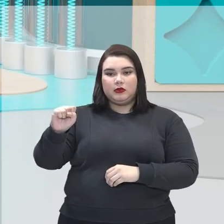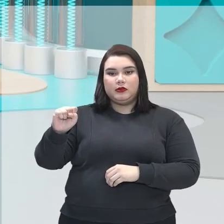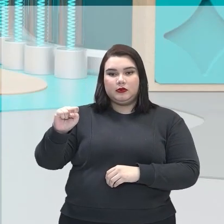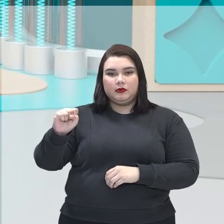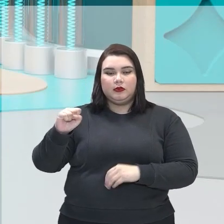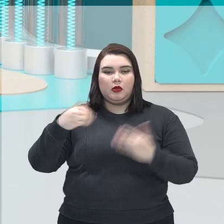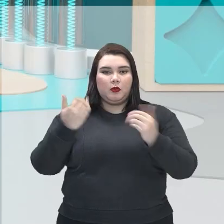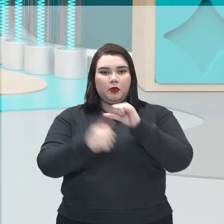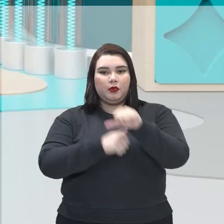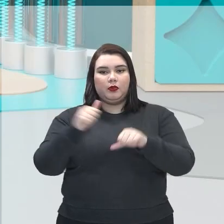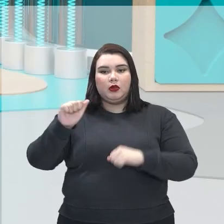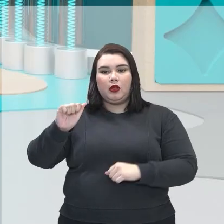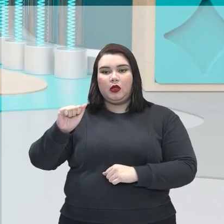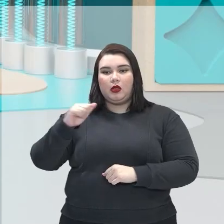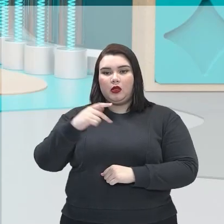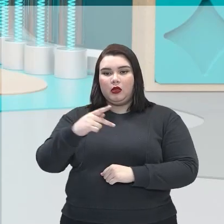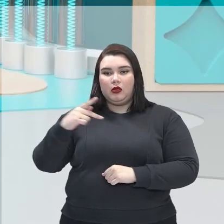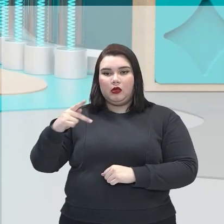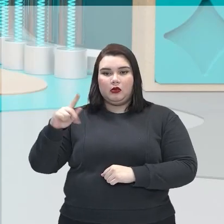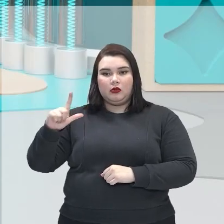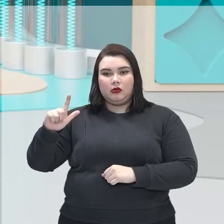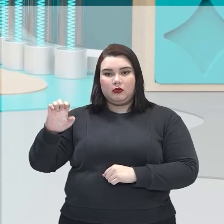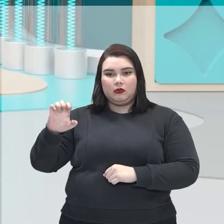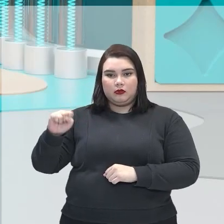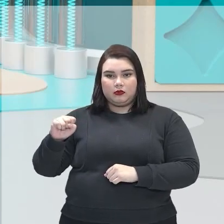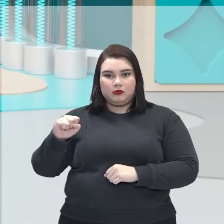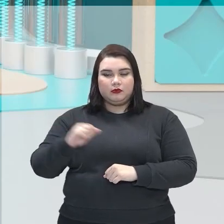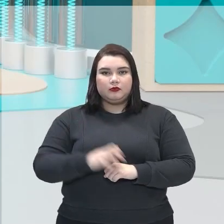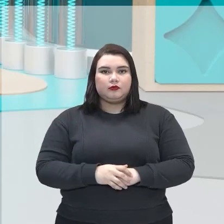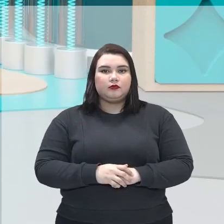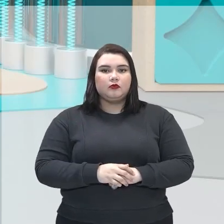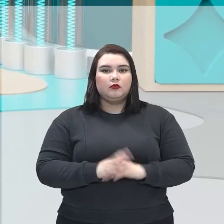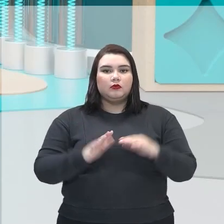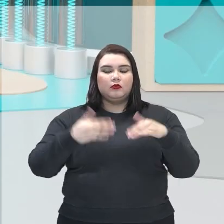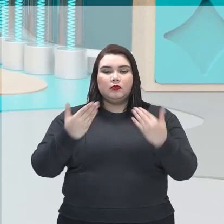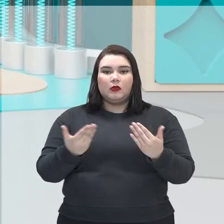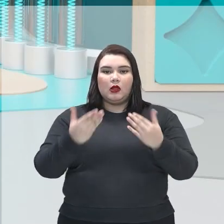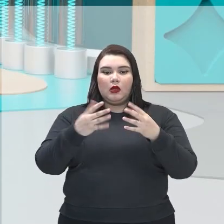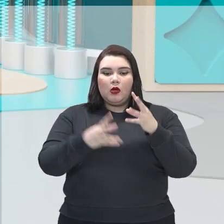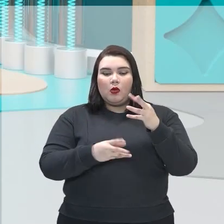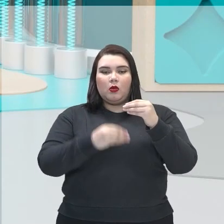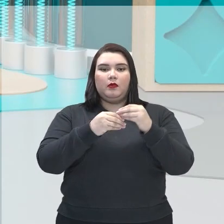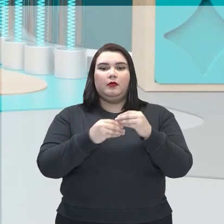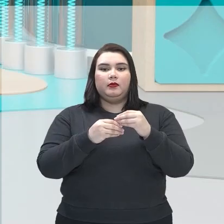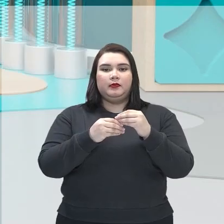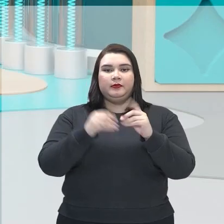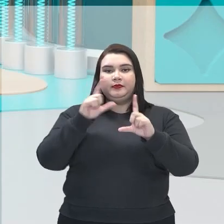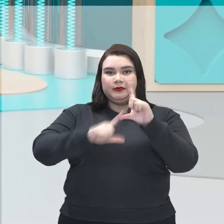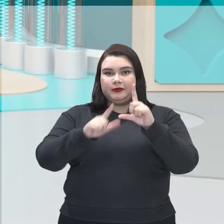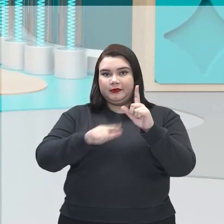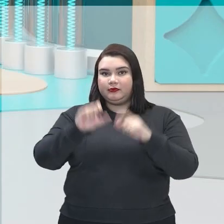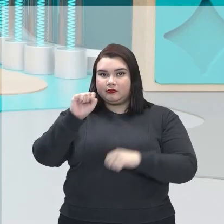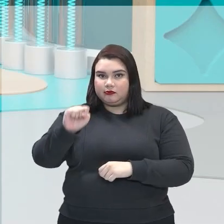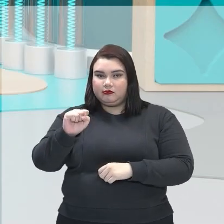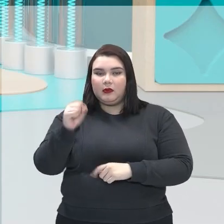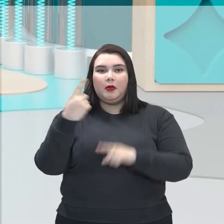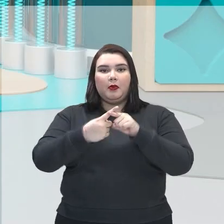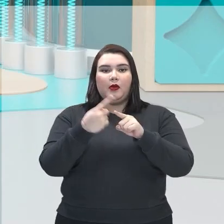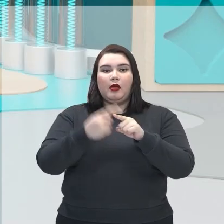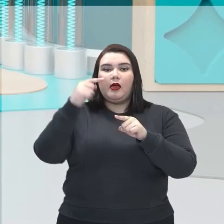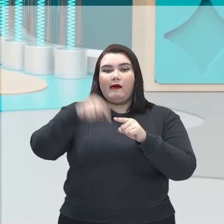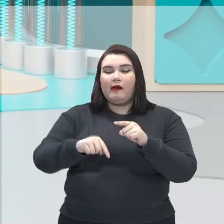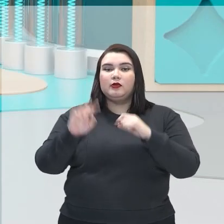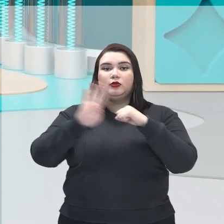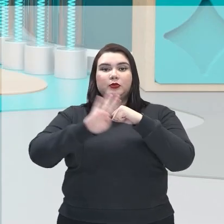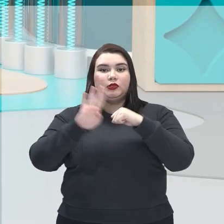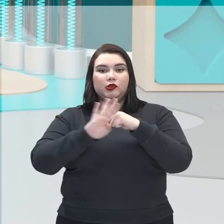ver. Mas nessa primeira parte, o que aconteceu? Acrescentei o S porque ele é um substantivo contável e